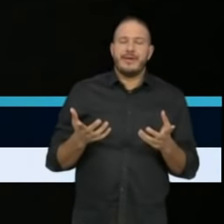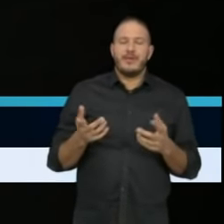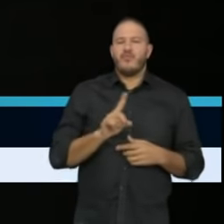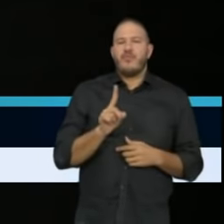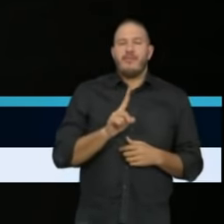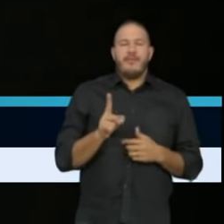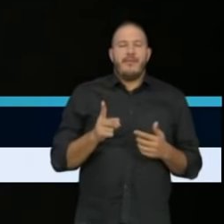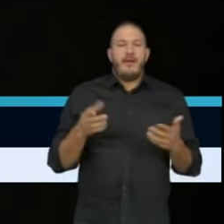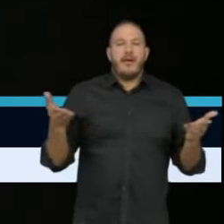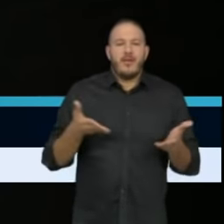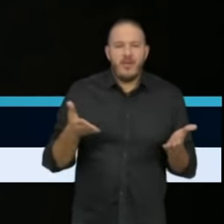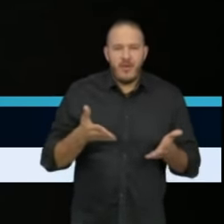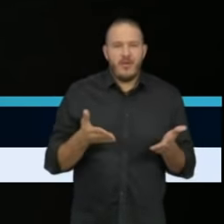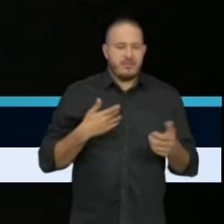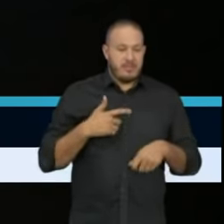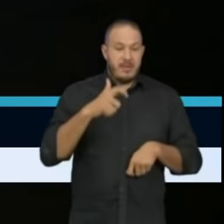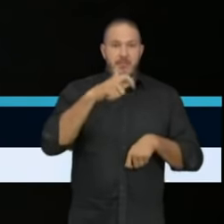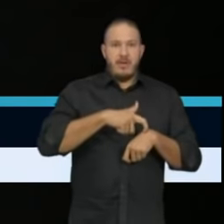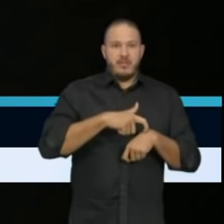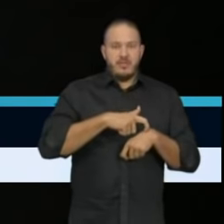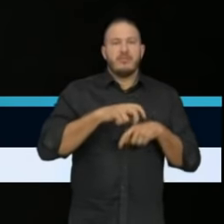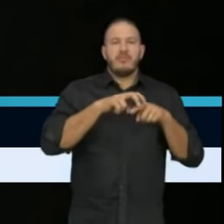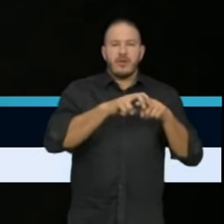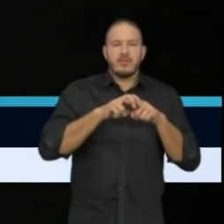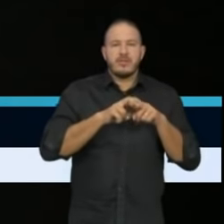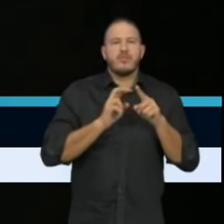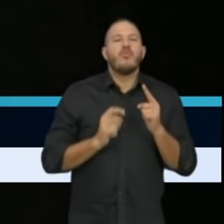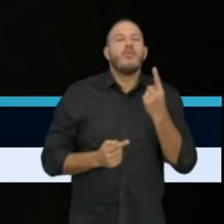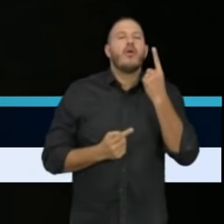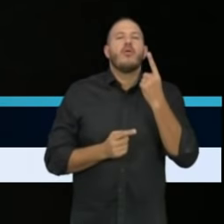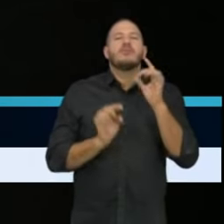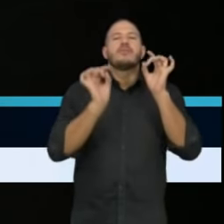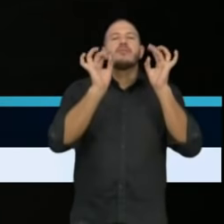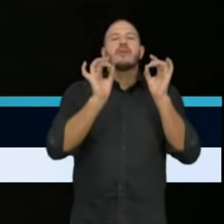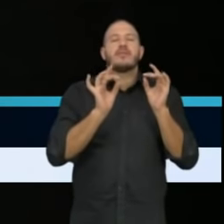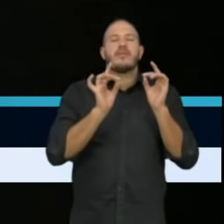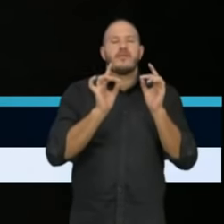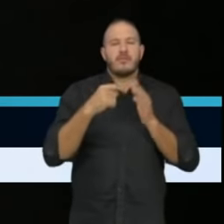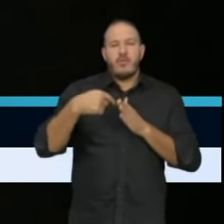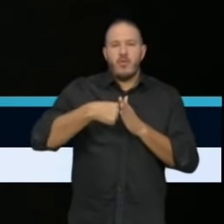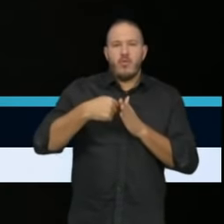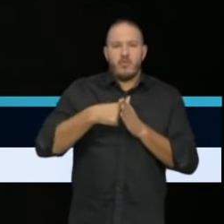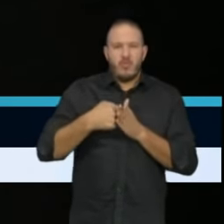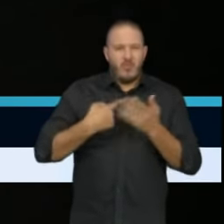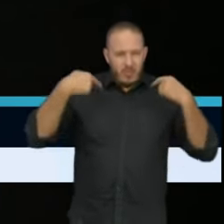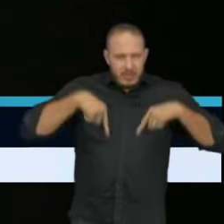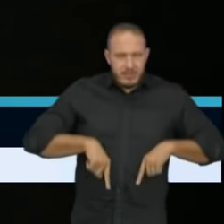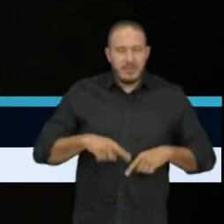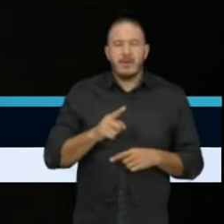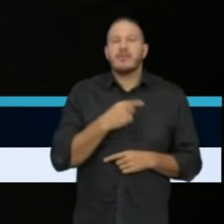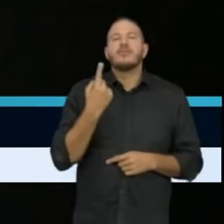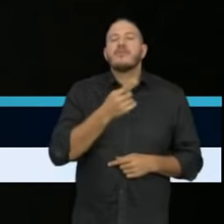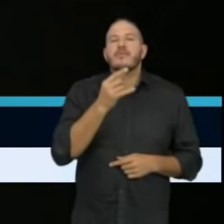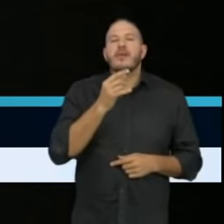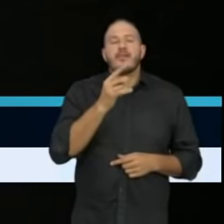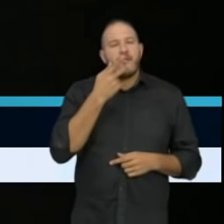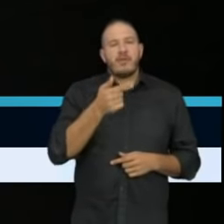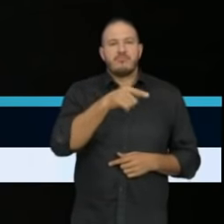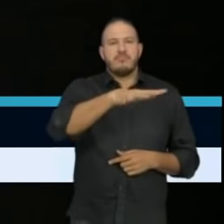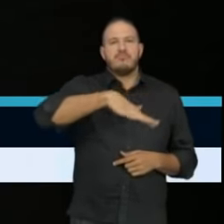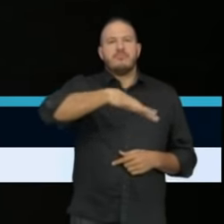agora que a partir de uma questão específica do exame que nós vamos colocar os